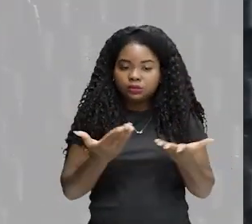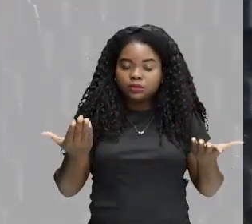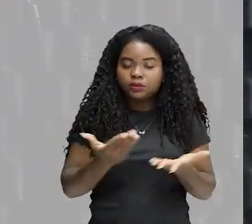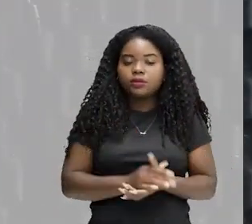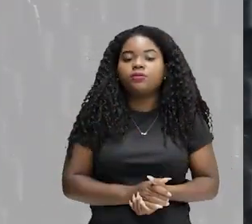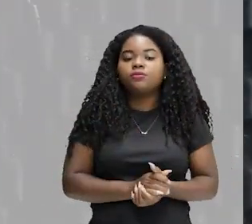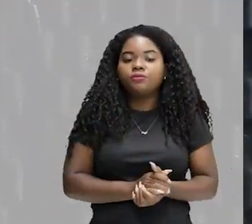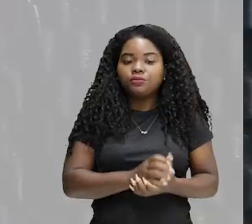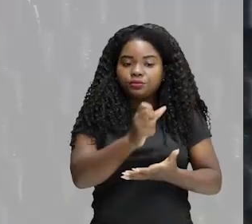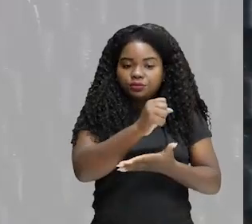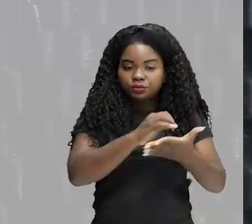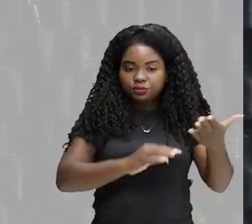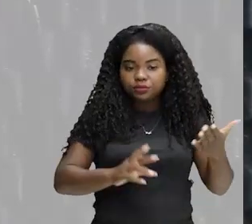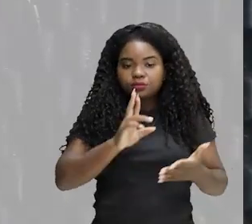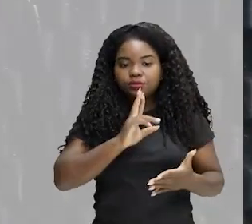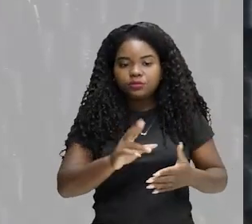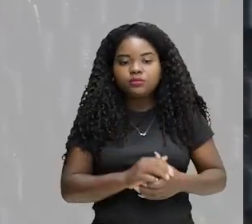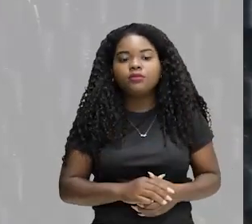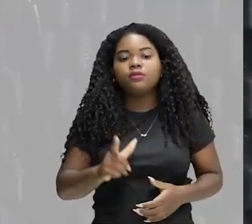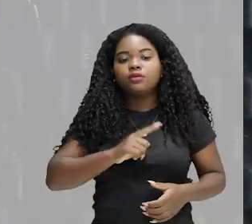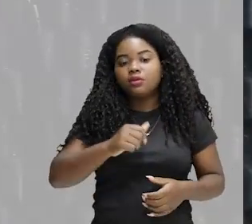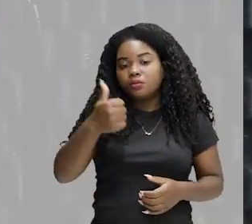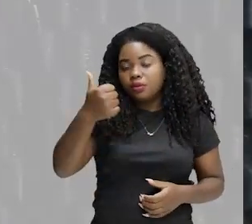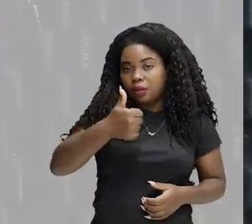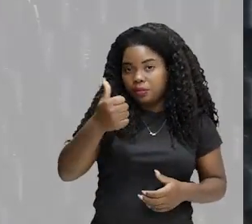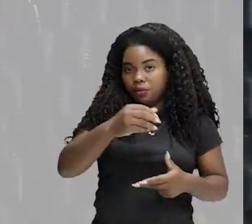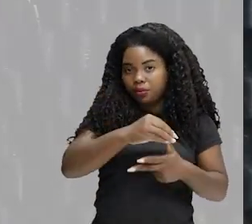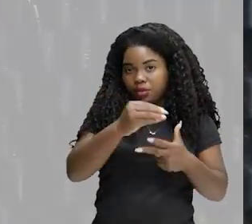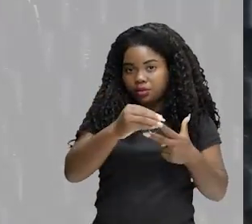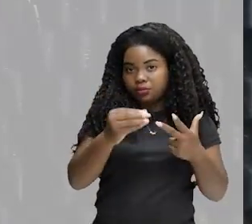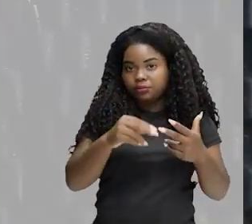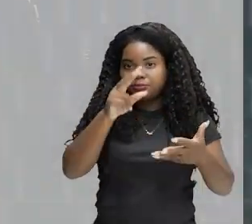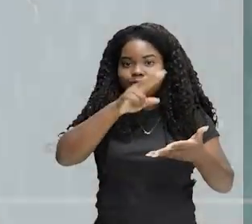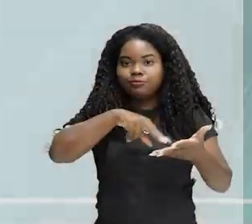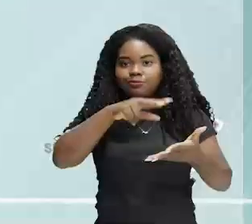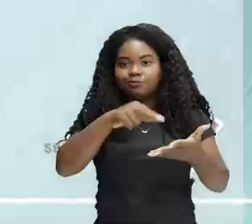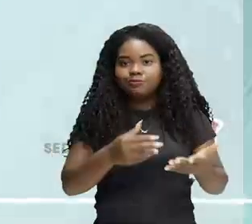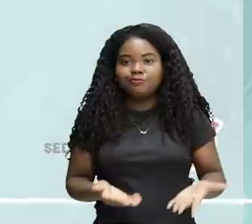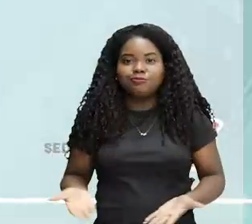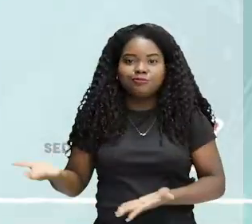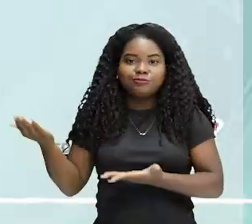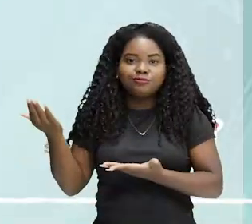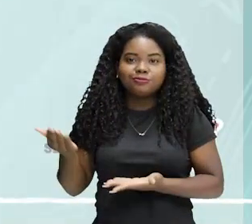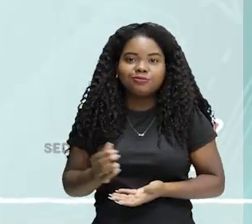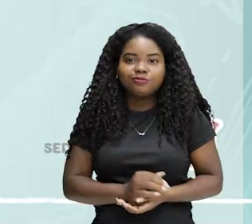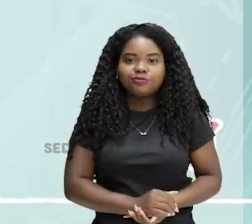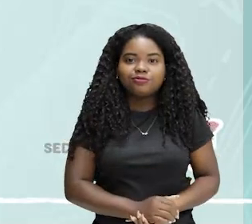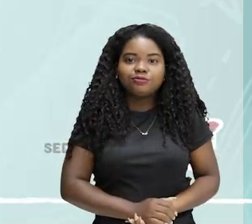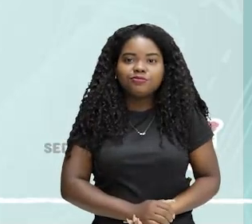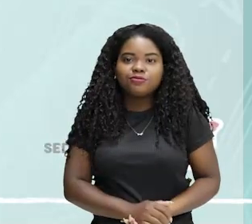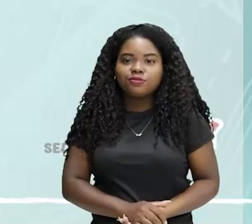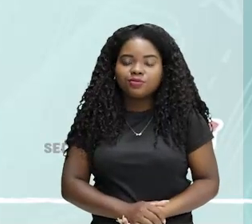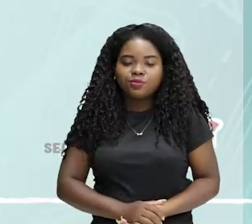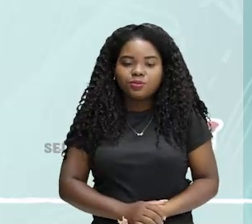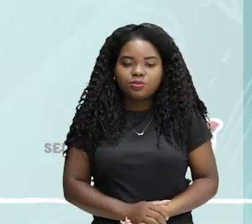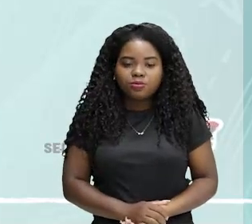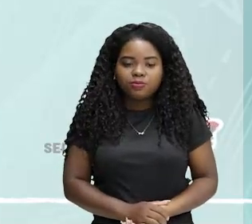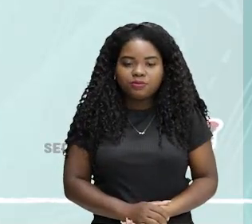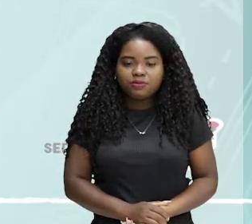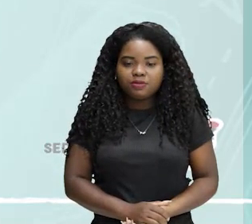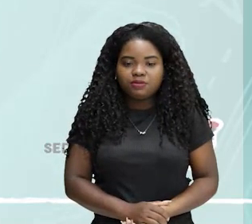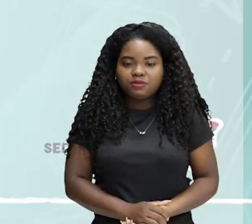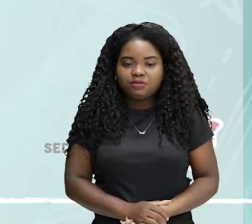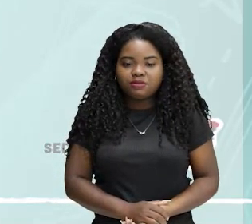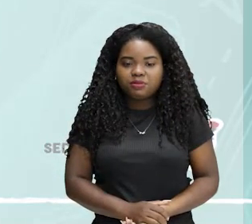Tá? Então, aqui eu tenho a primeira questão do Enem, que diz o seguinte: em março de 2011, um terremoto